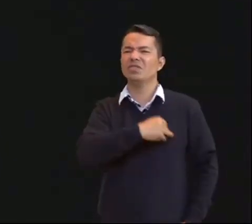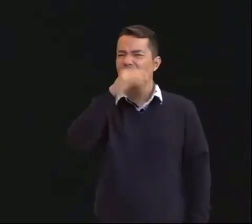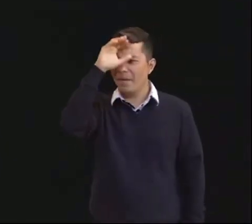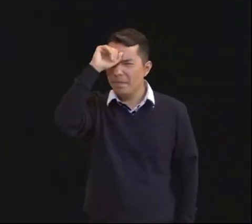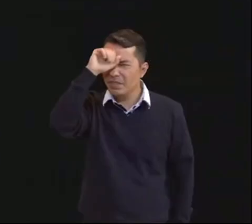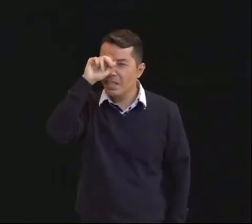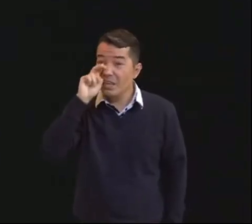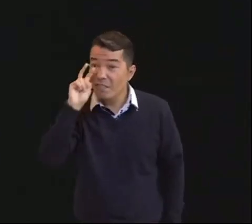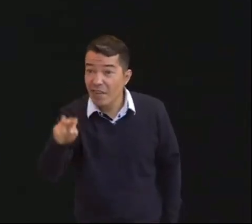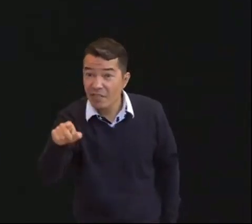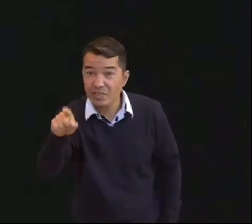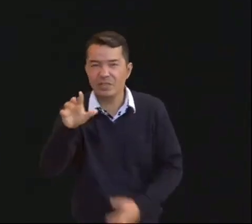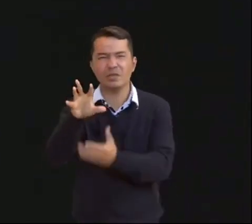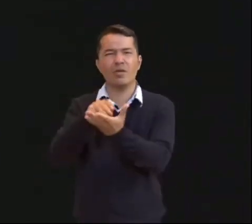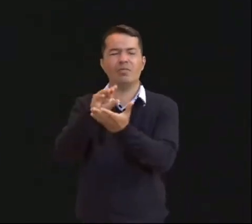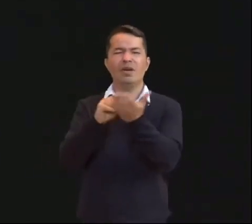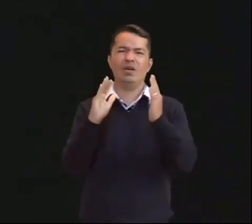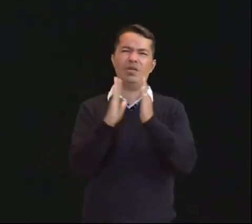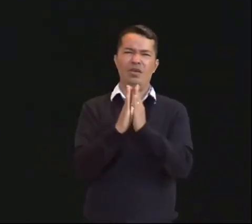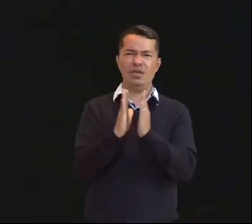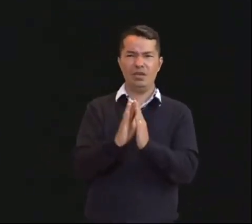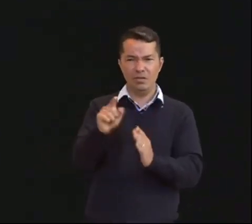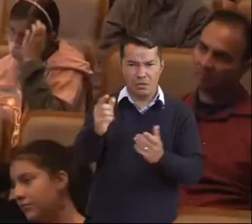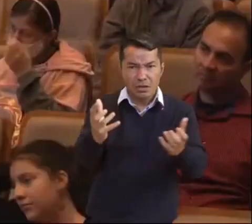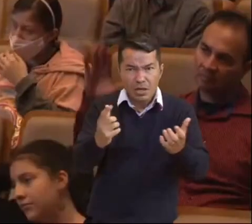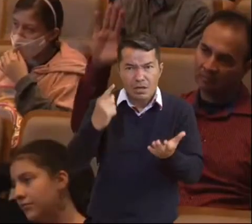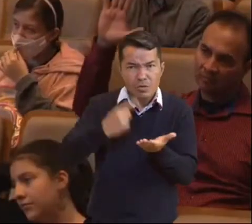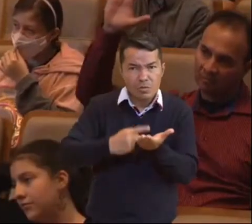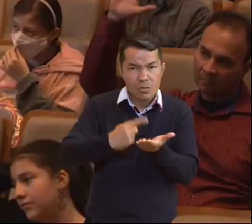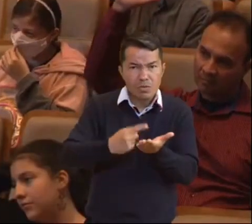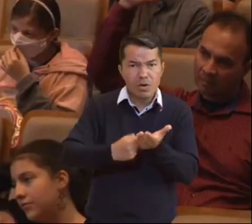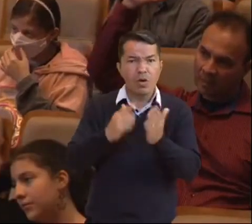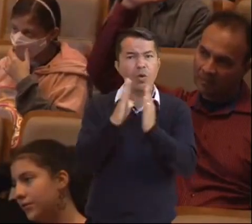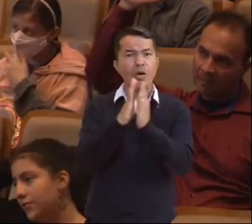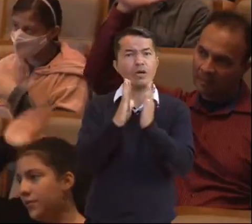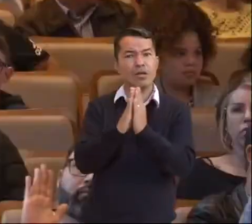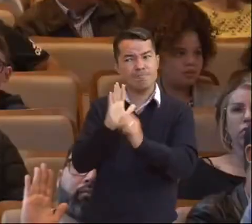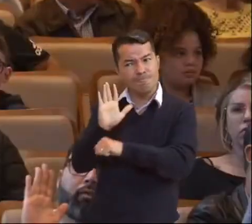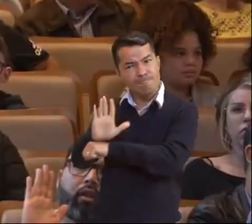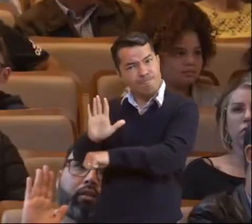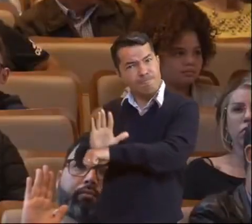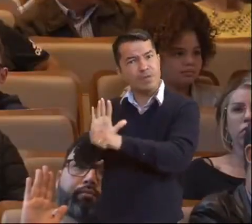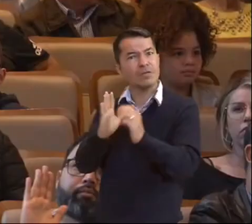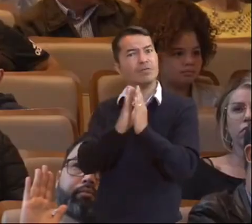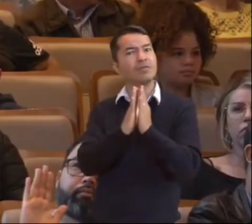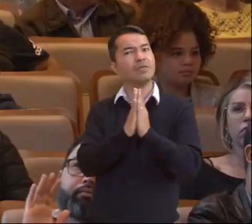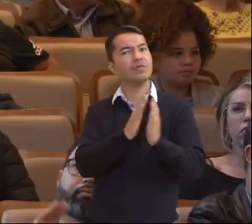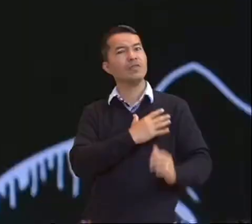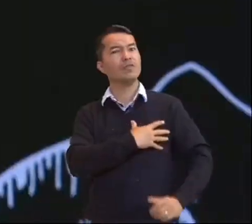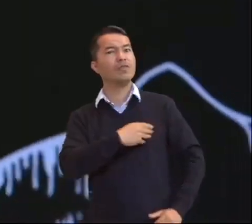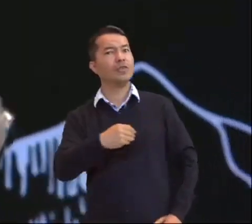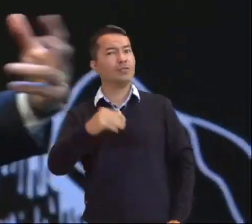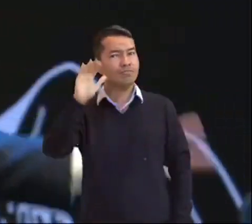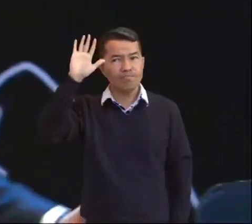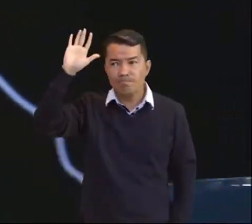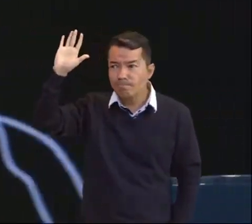se comprometer a orar pelos seus filhos e com seus filhos? Amém? Segundo